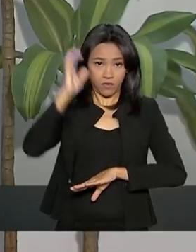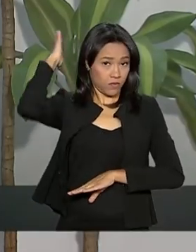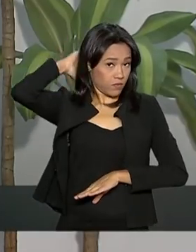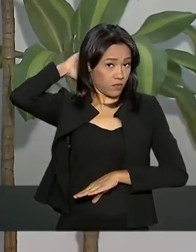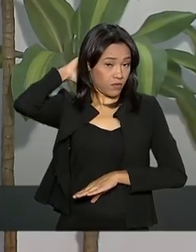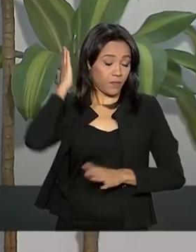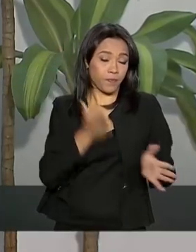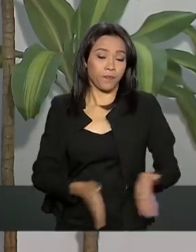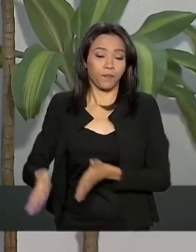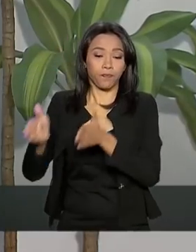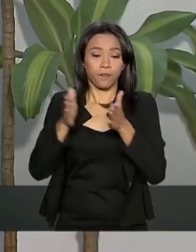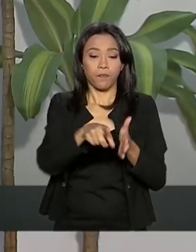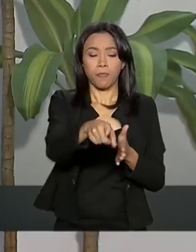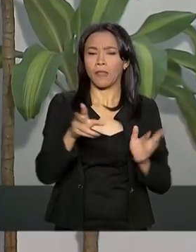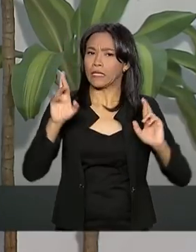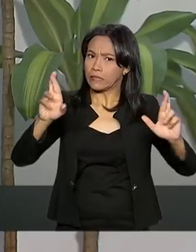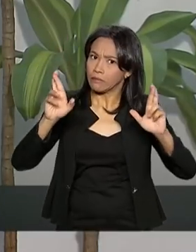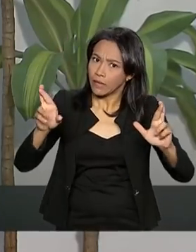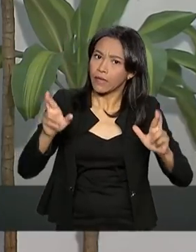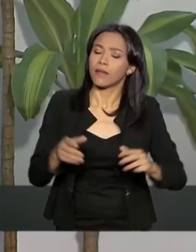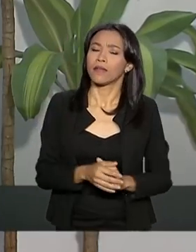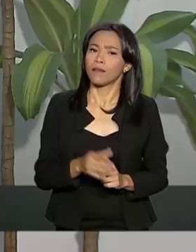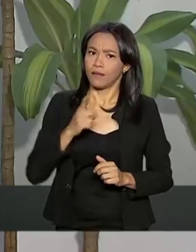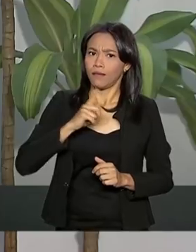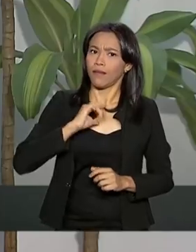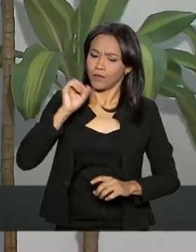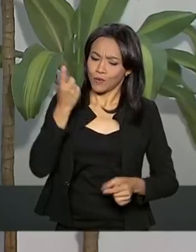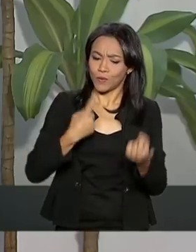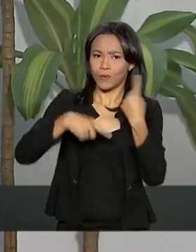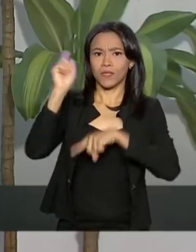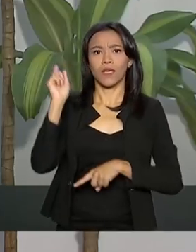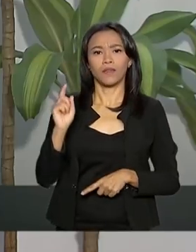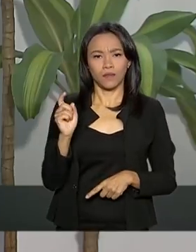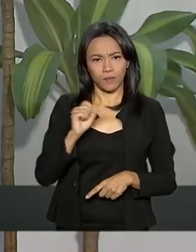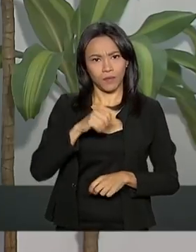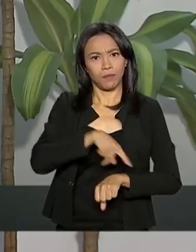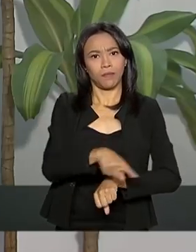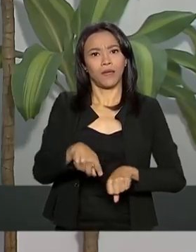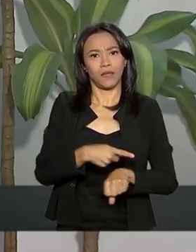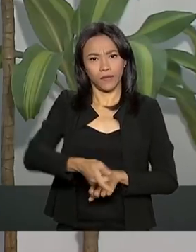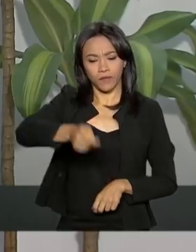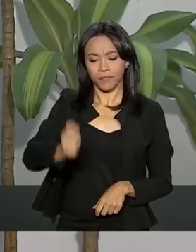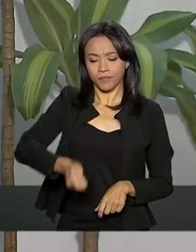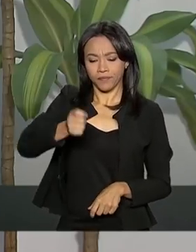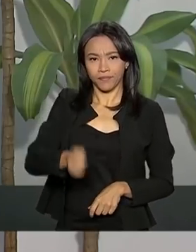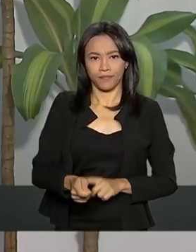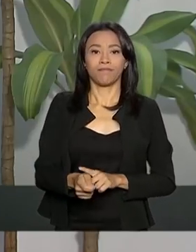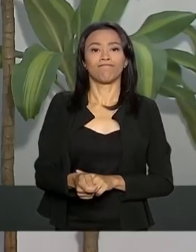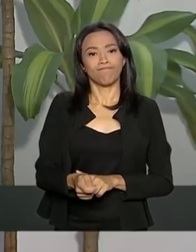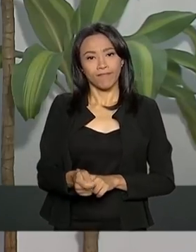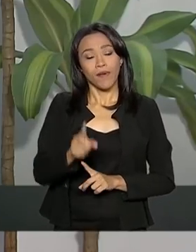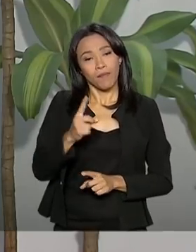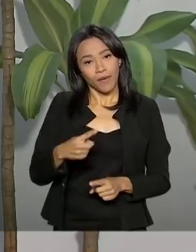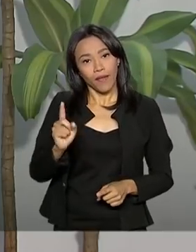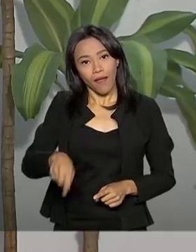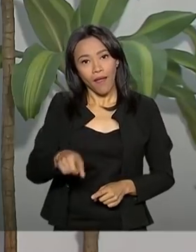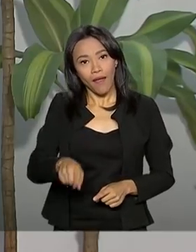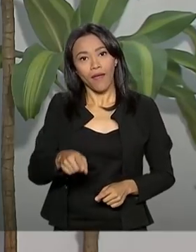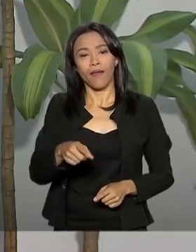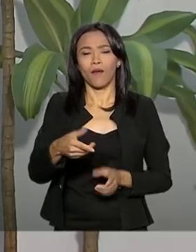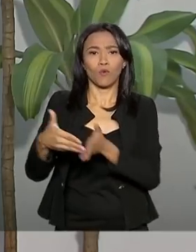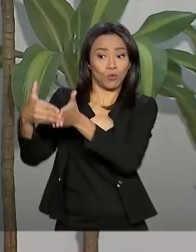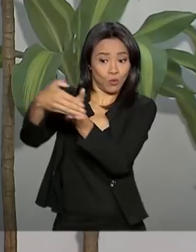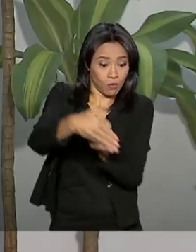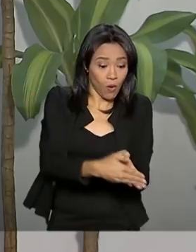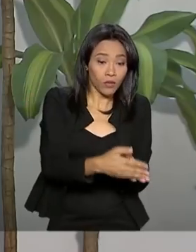trazendo sucesso ao país, até porque é ali a porta de entrada e de saída das nossas riquezas, os